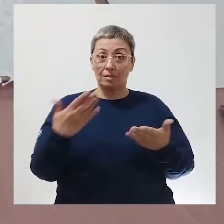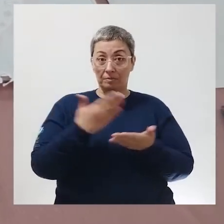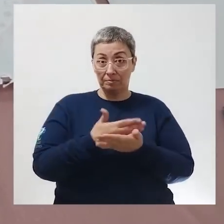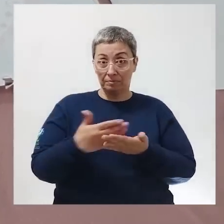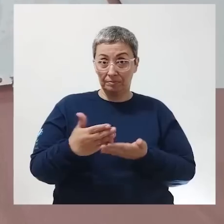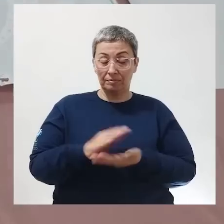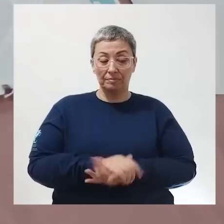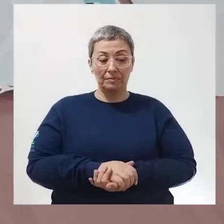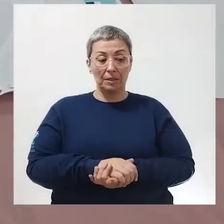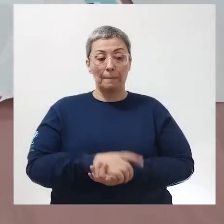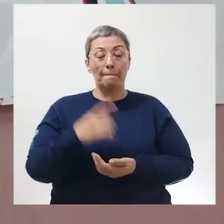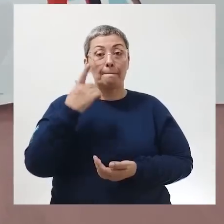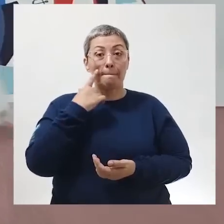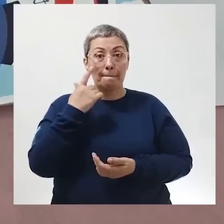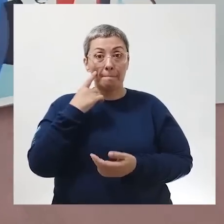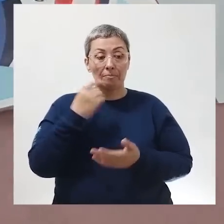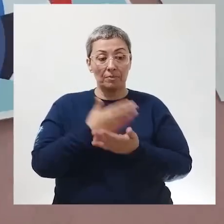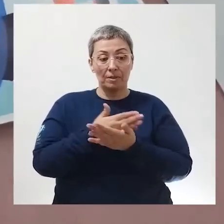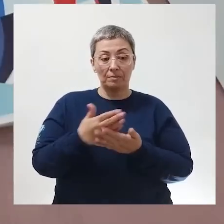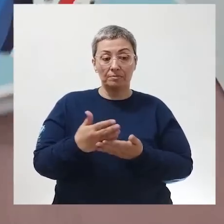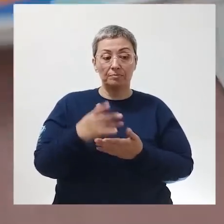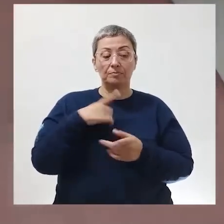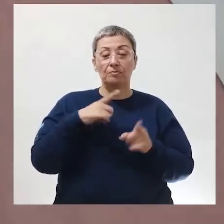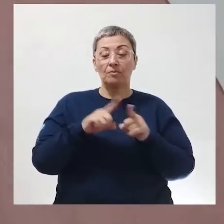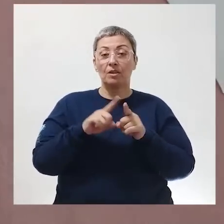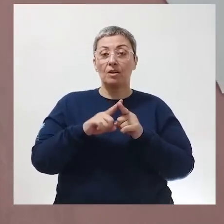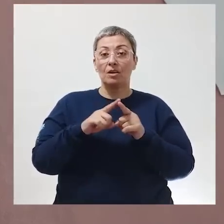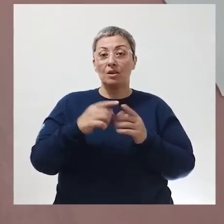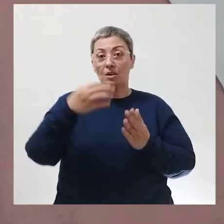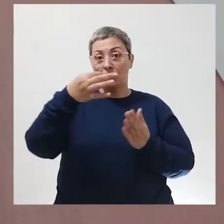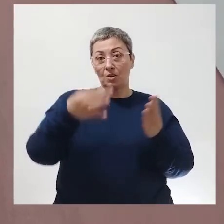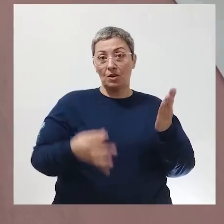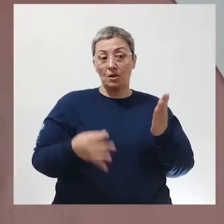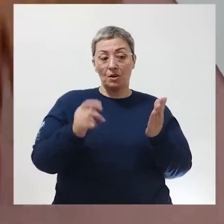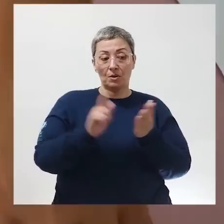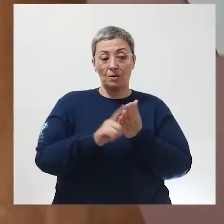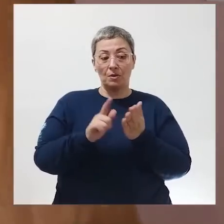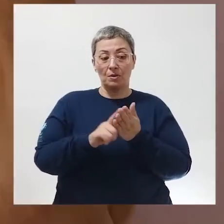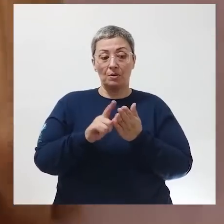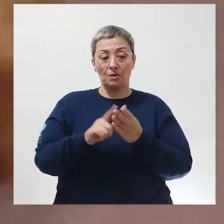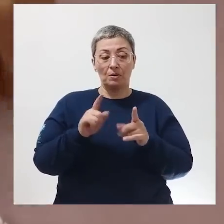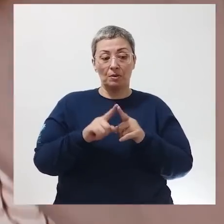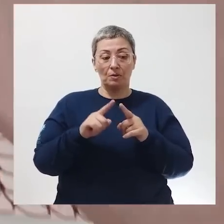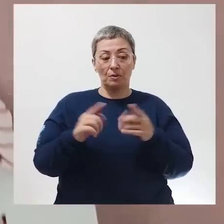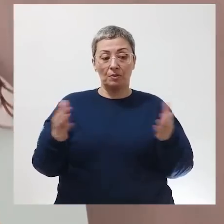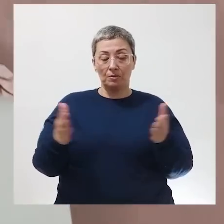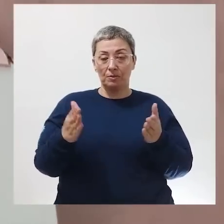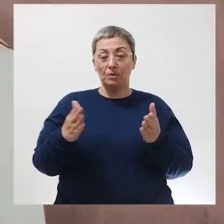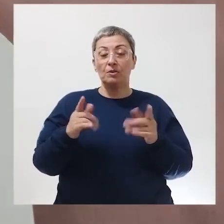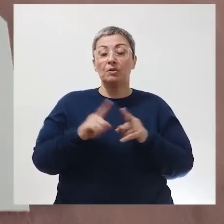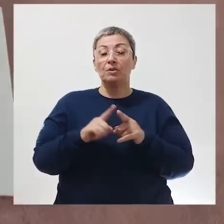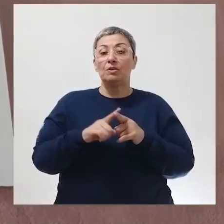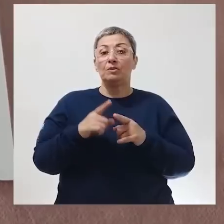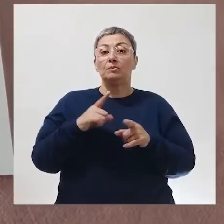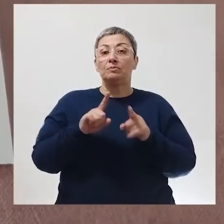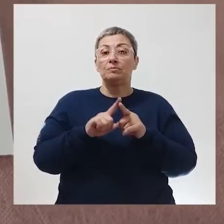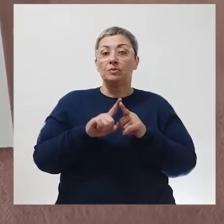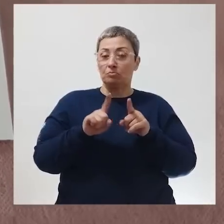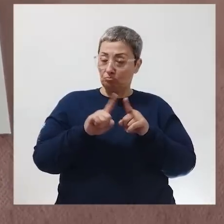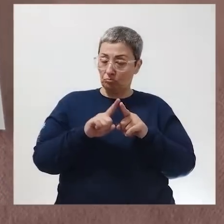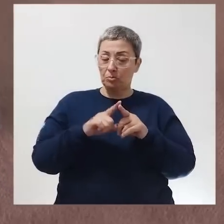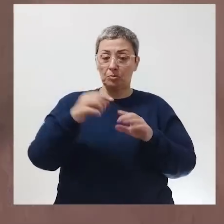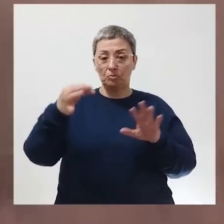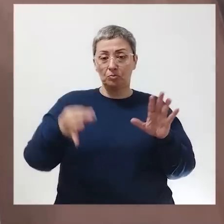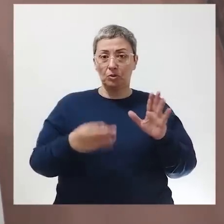vamos começar? Olha, eu vou começar com a folha do caderno de desenho. Ela vai ficar desse tamanho. Essa daqui eu fiz com a folha do caderno